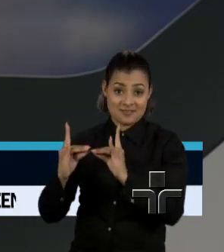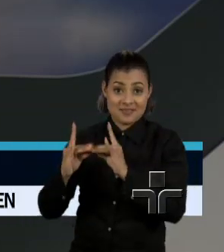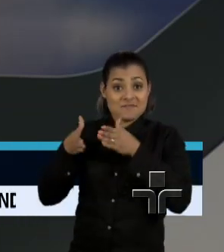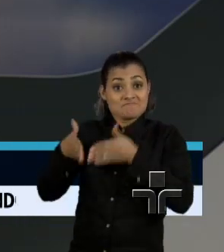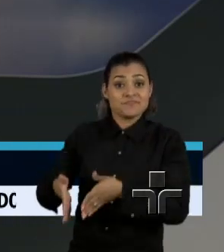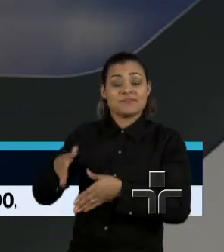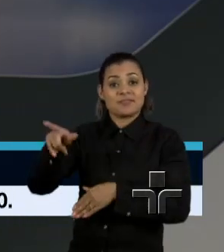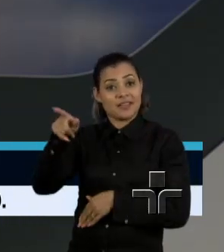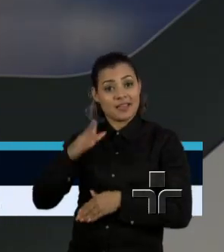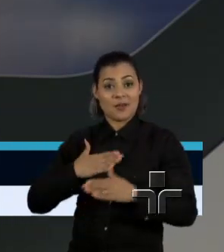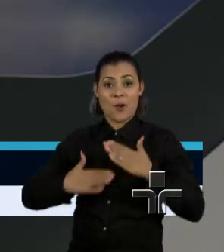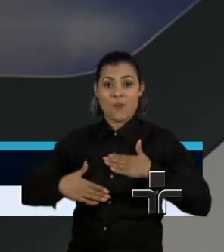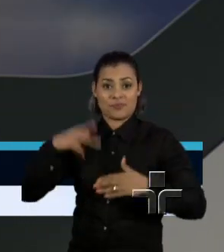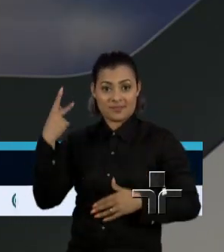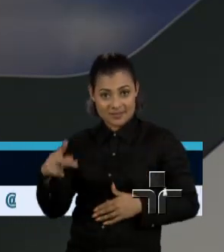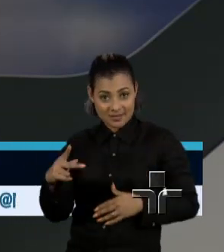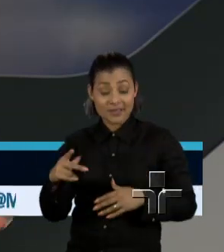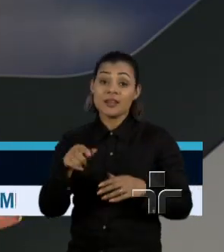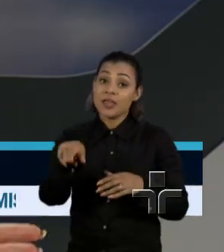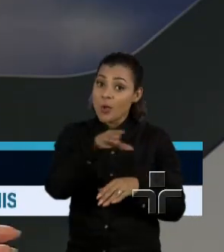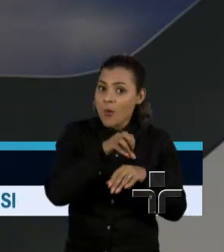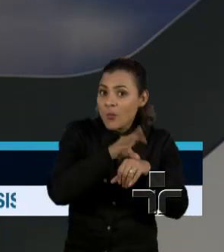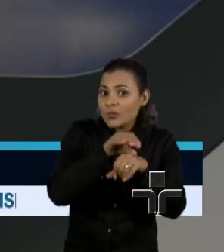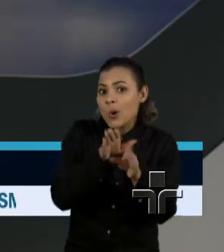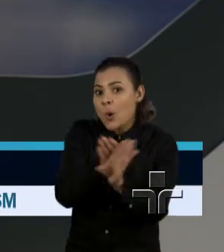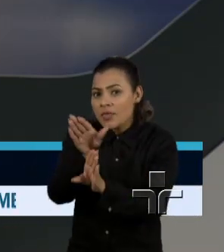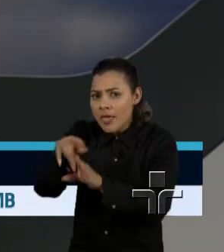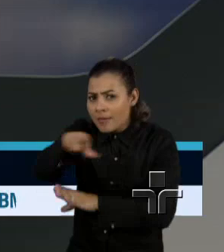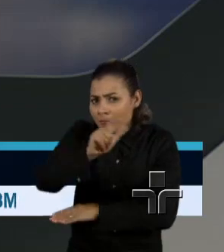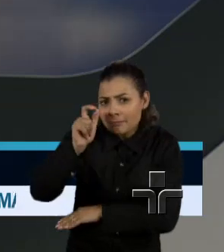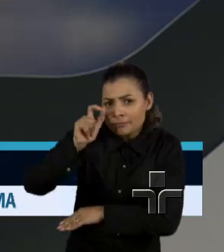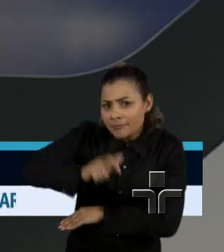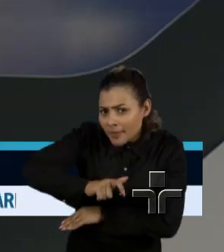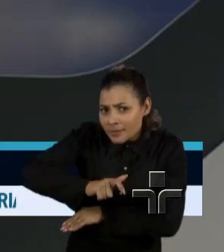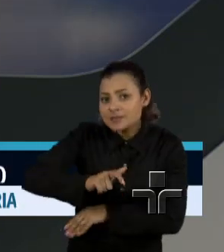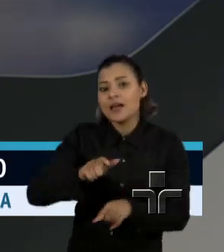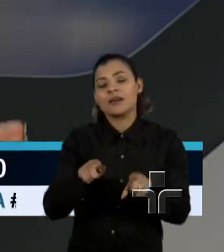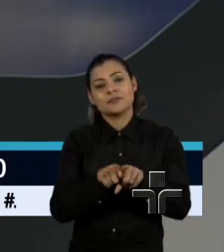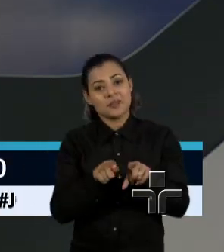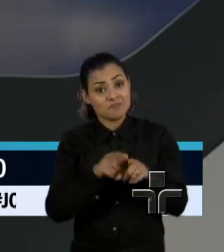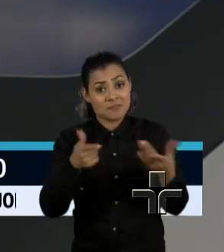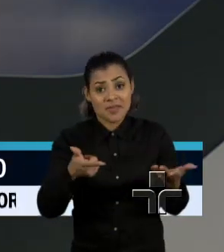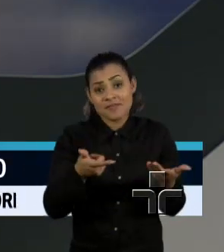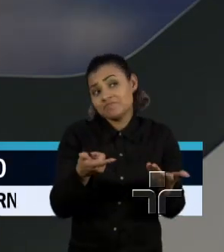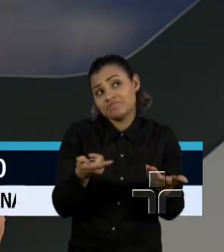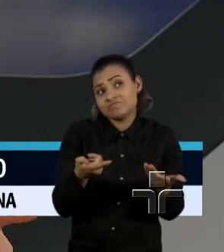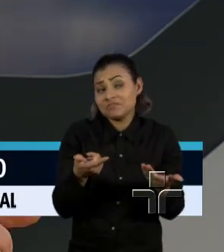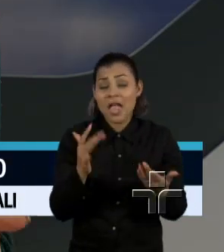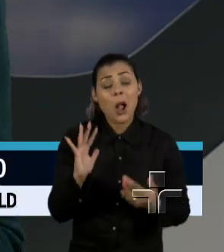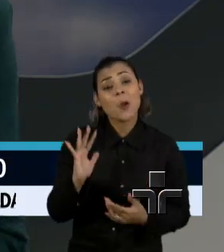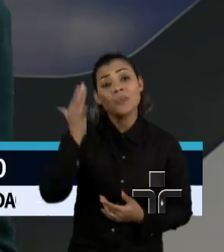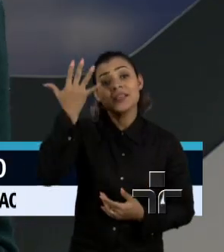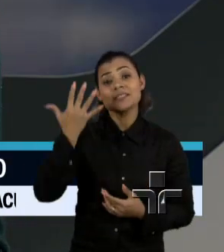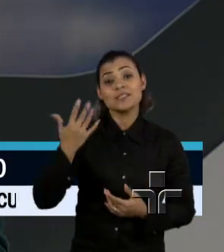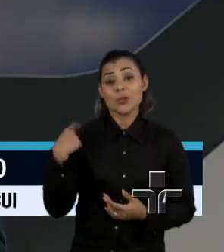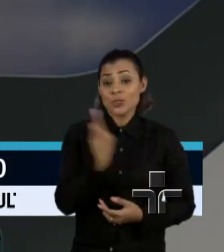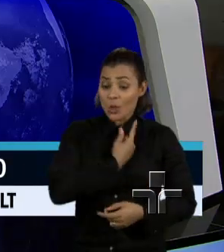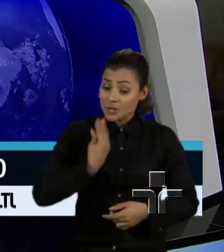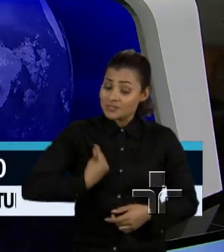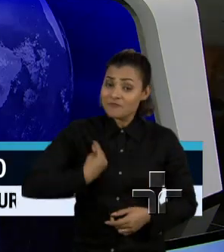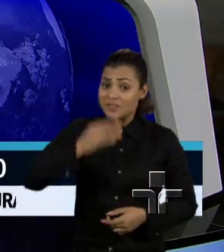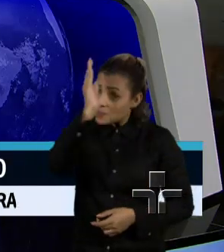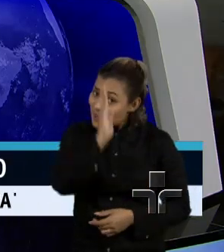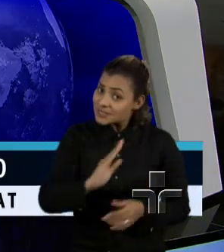eu recomendaria que quem for assim, interessado nas ocorrências da nossa vida